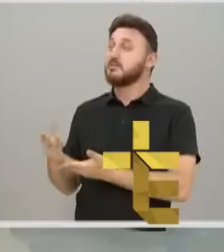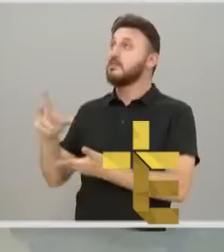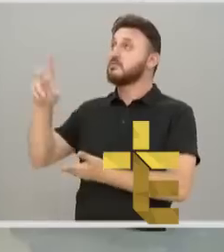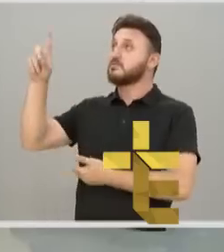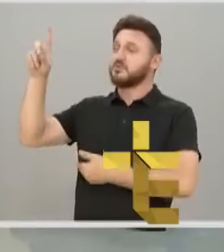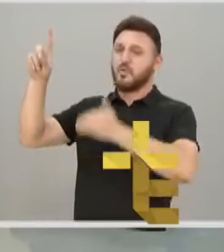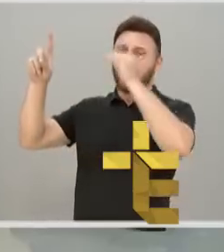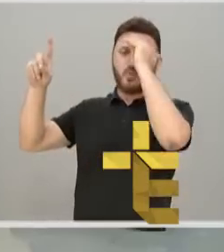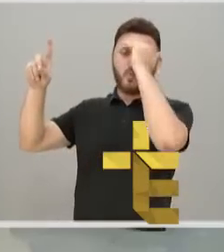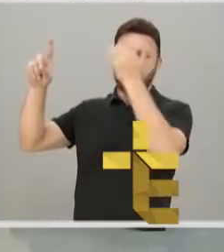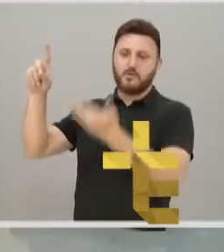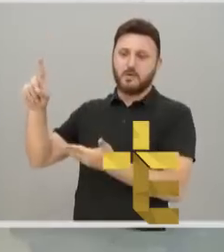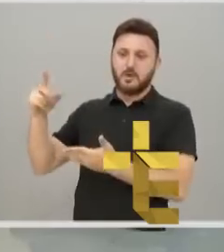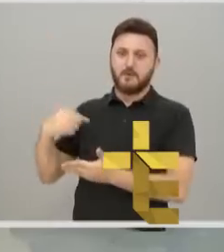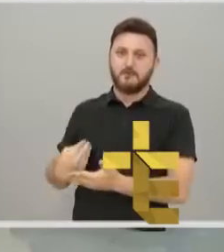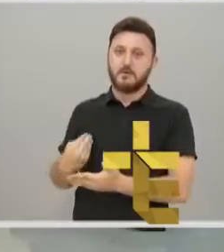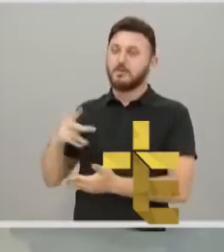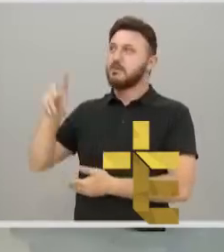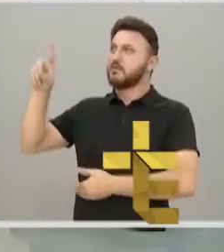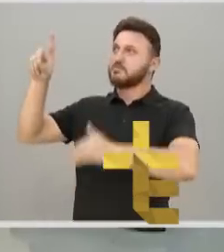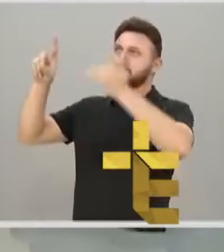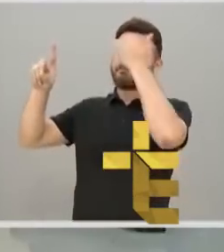Pai, eu me entrego, Pai.